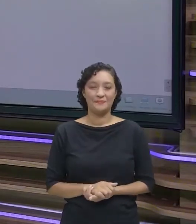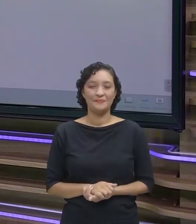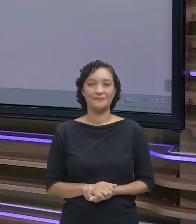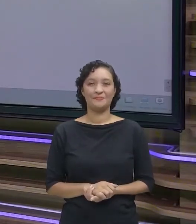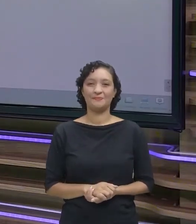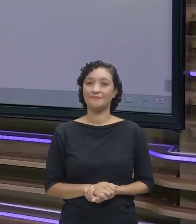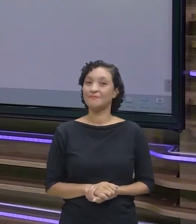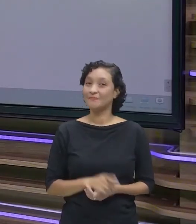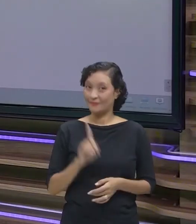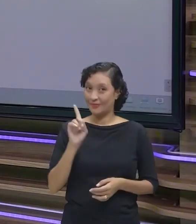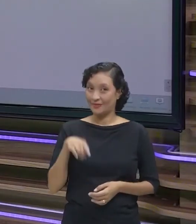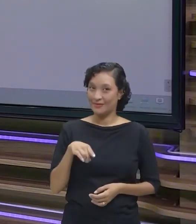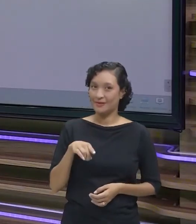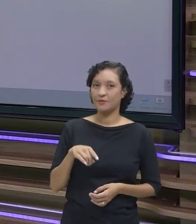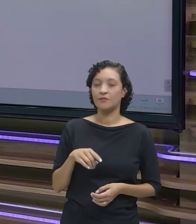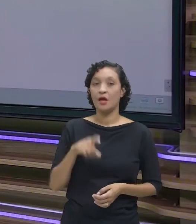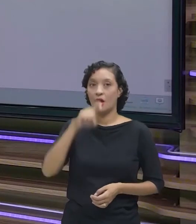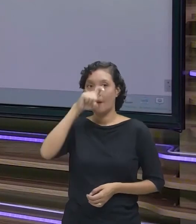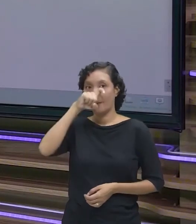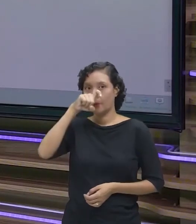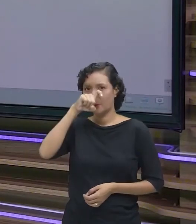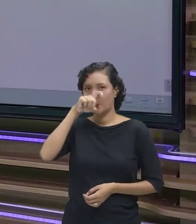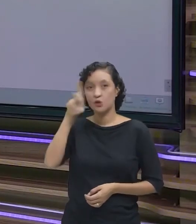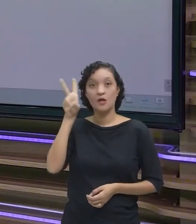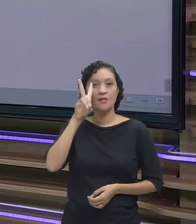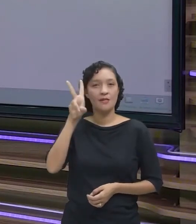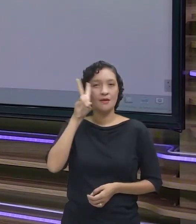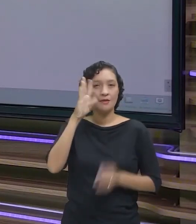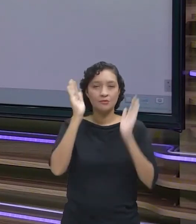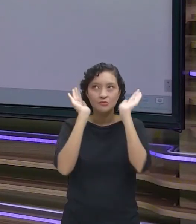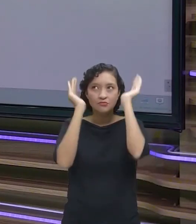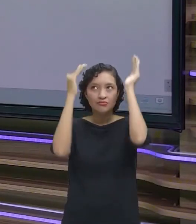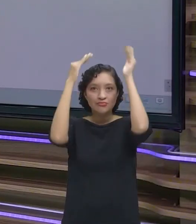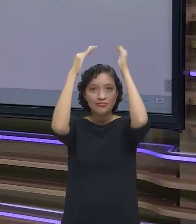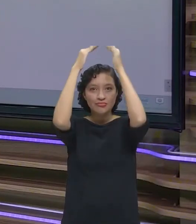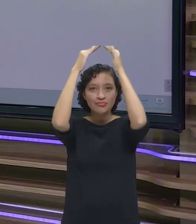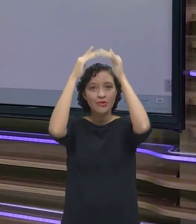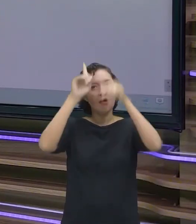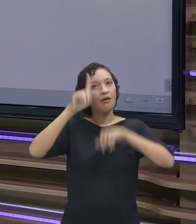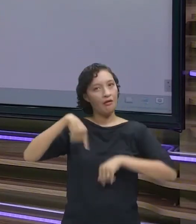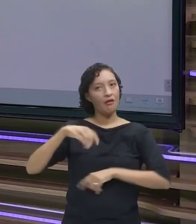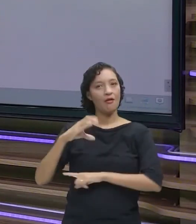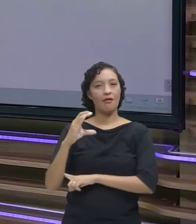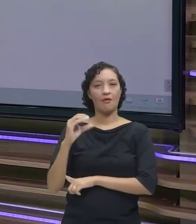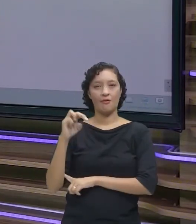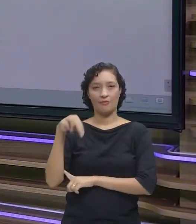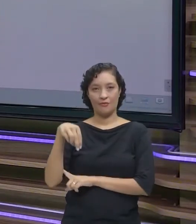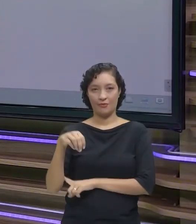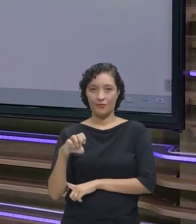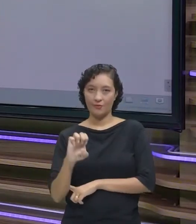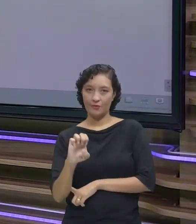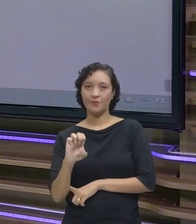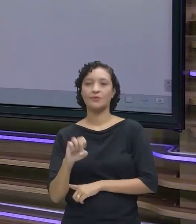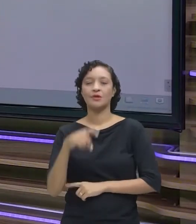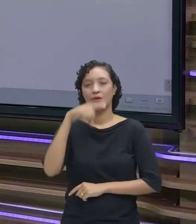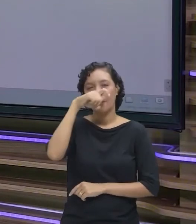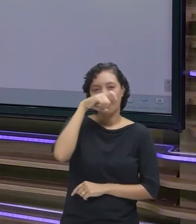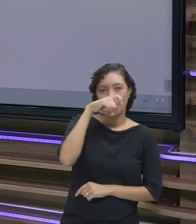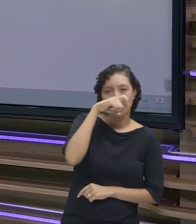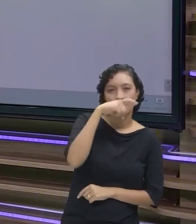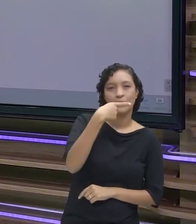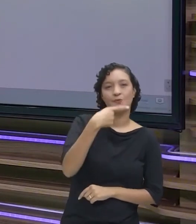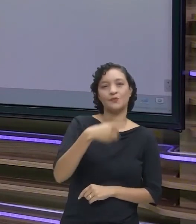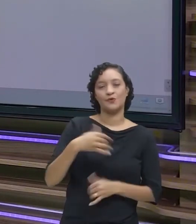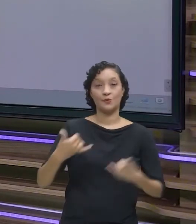Né? A bruxa. Lembrem-se do chapéuzinho dela, é um cone. Um chapéuzinho da bruxa, chapéuzinho